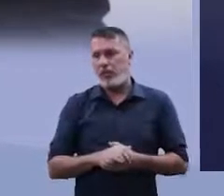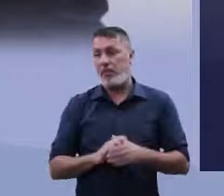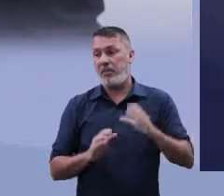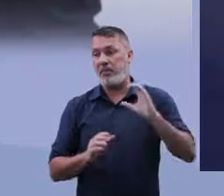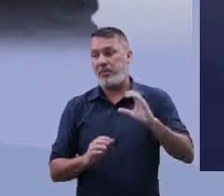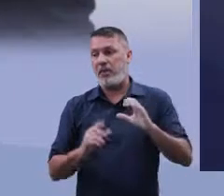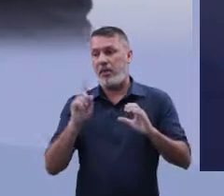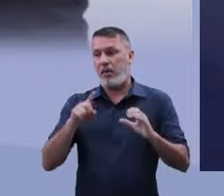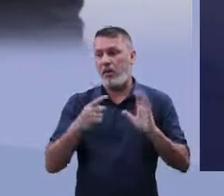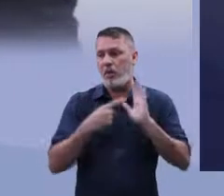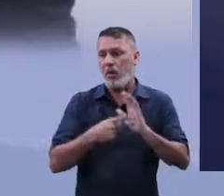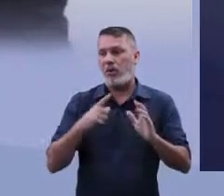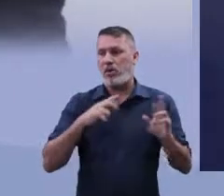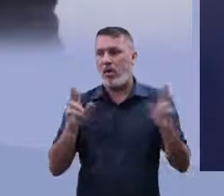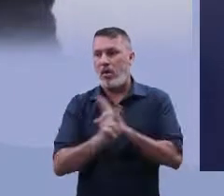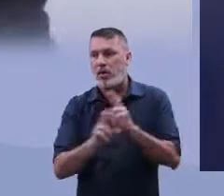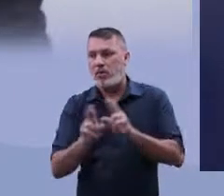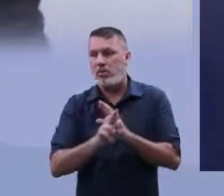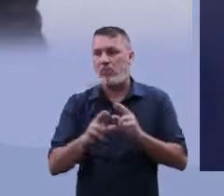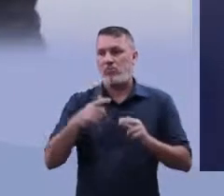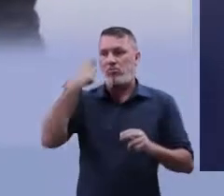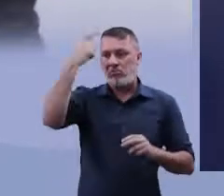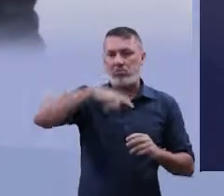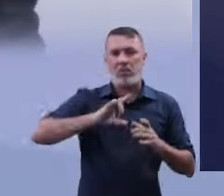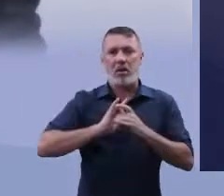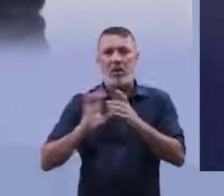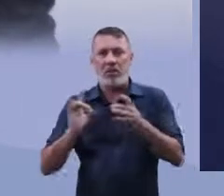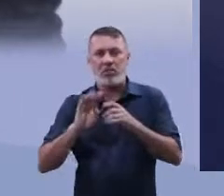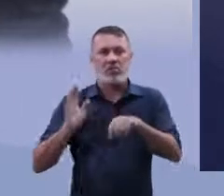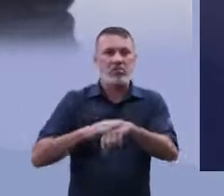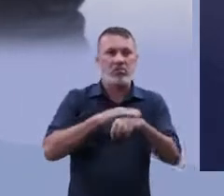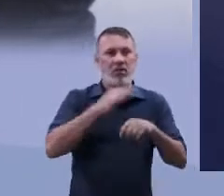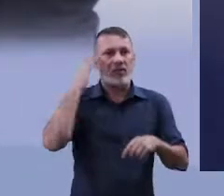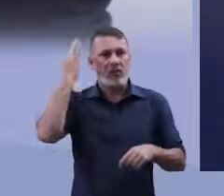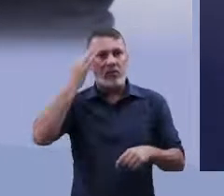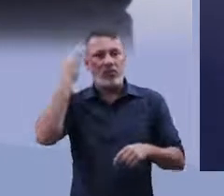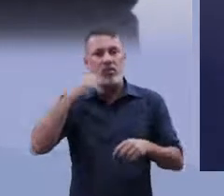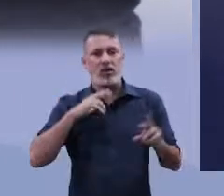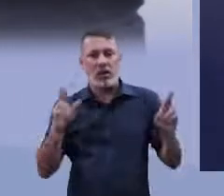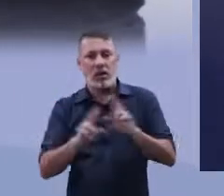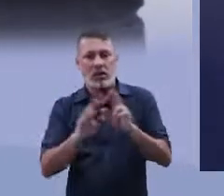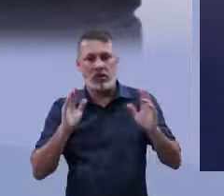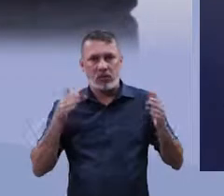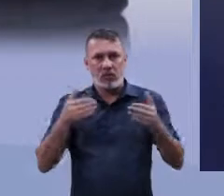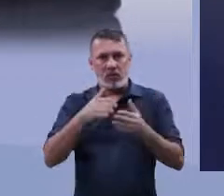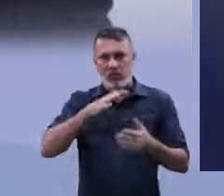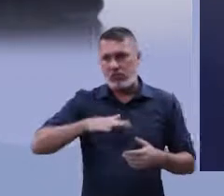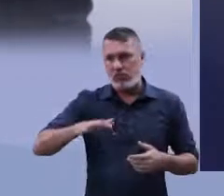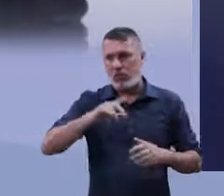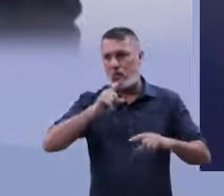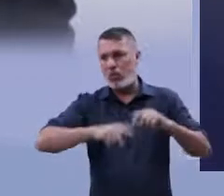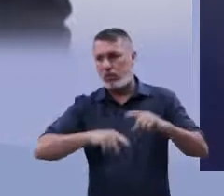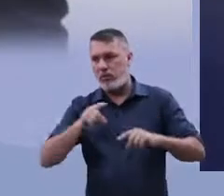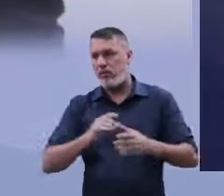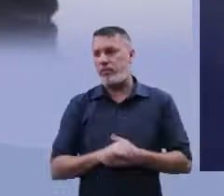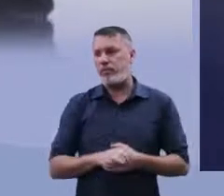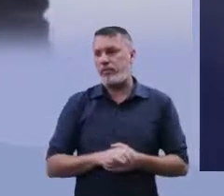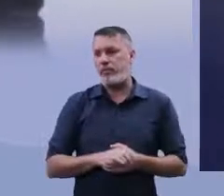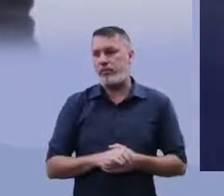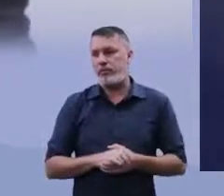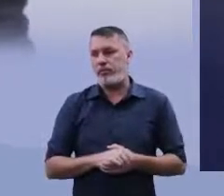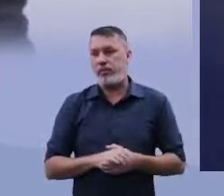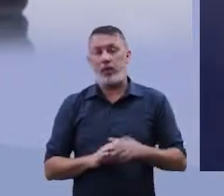e a reflexão filosófica. D. Aposto no que diz respeito às tarefas da filosofia na primazia das ideias em relação aos